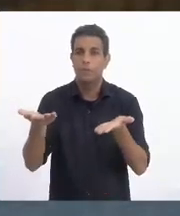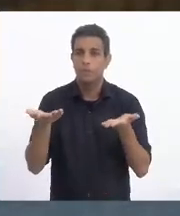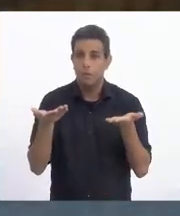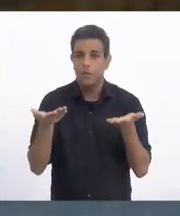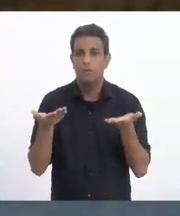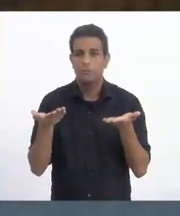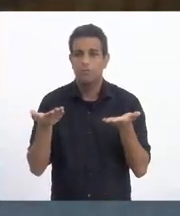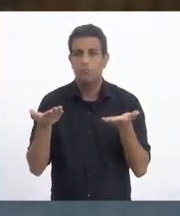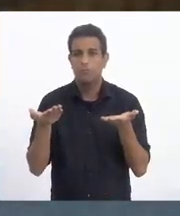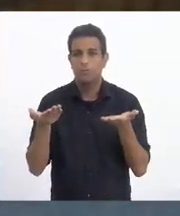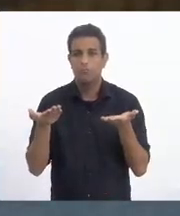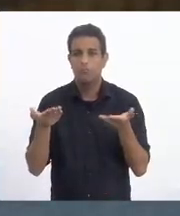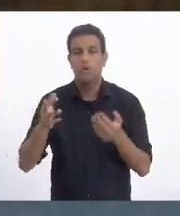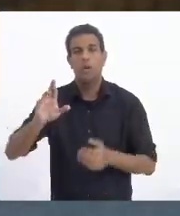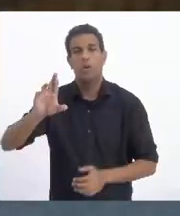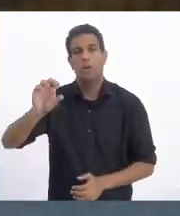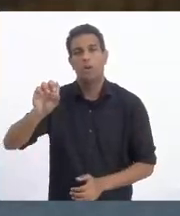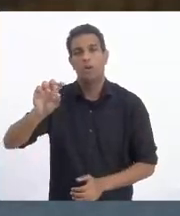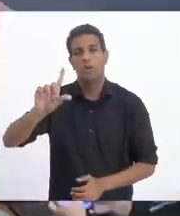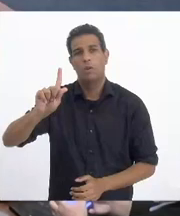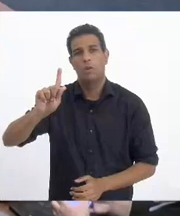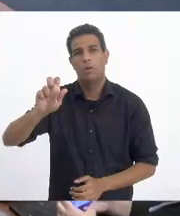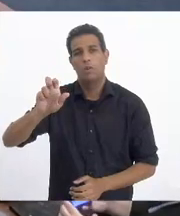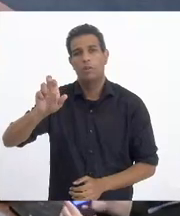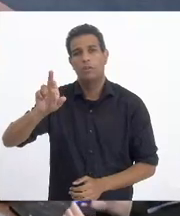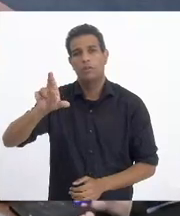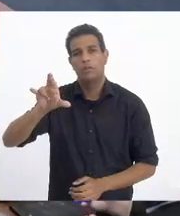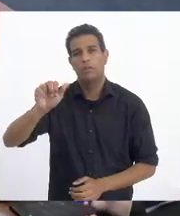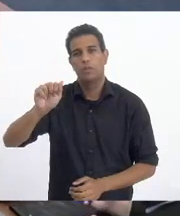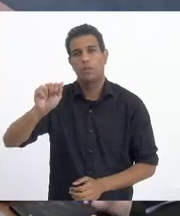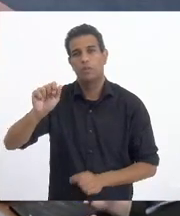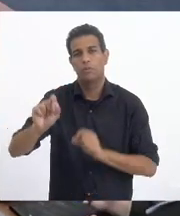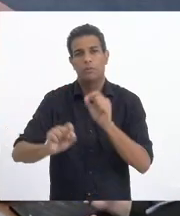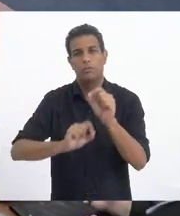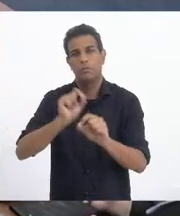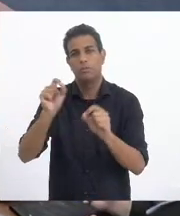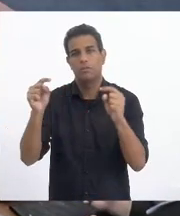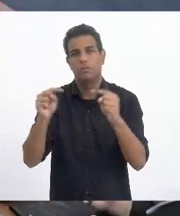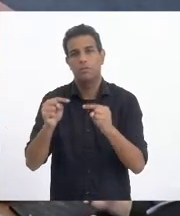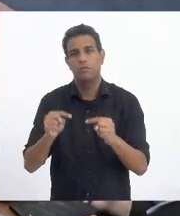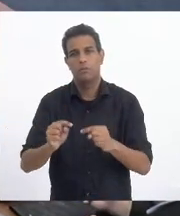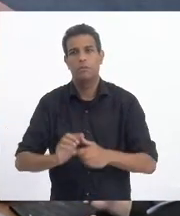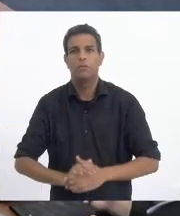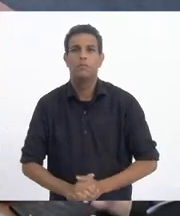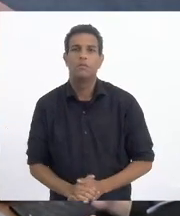a senhora Rogéria Quaresma, por favor.